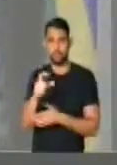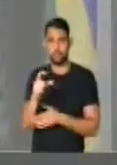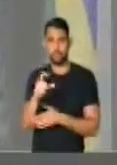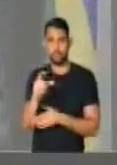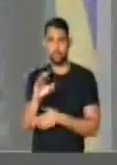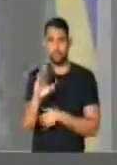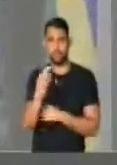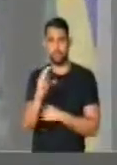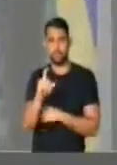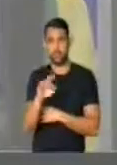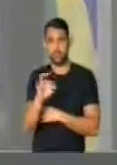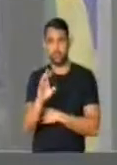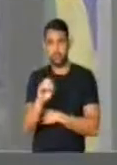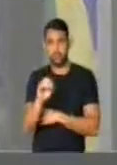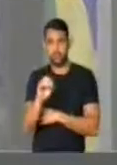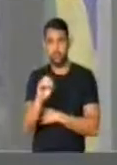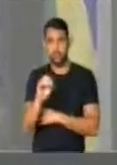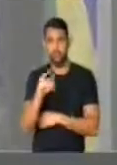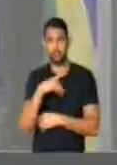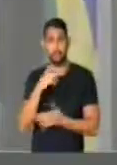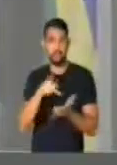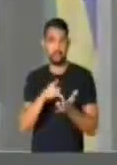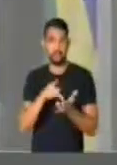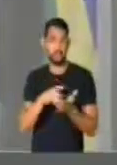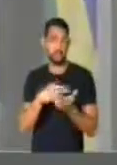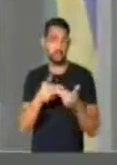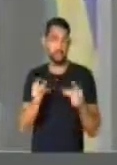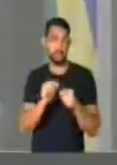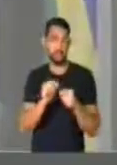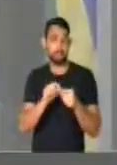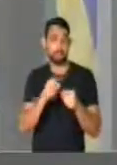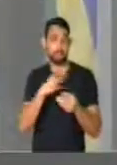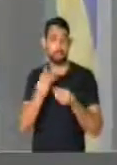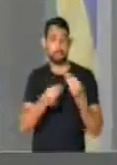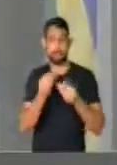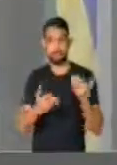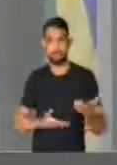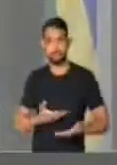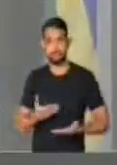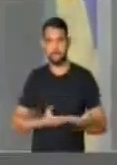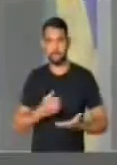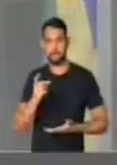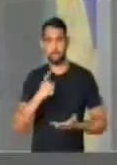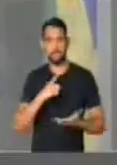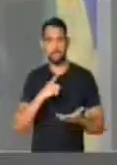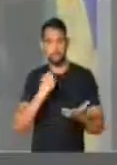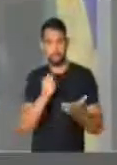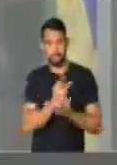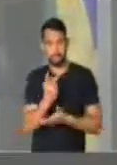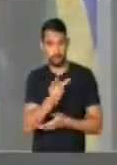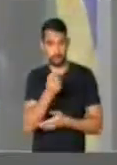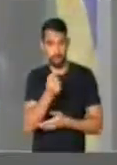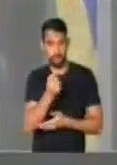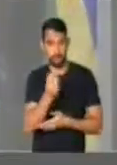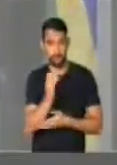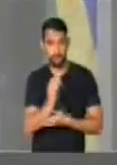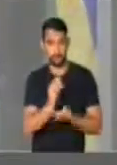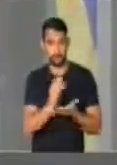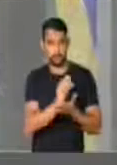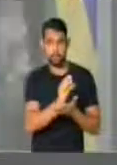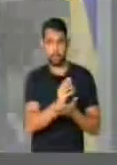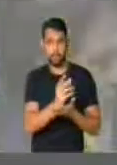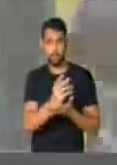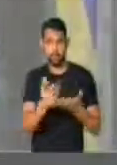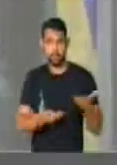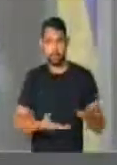de crédito. E, obviamente, isso é uma forma de serviço e tem um custo. E